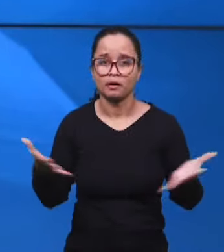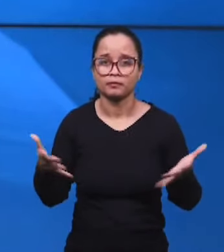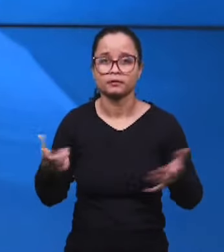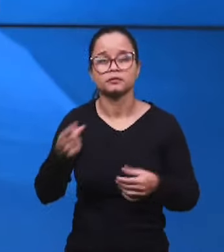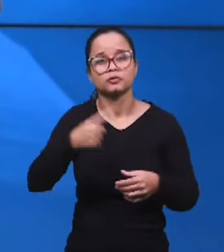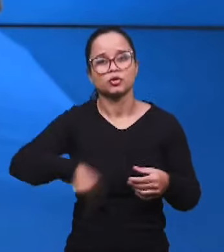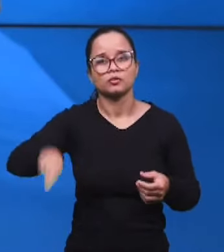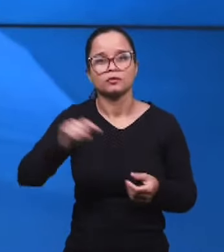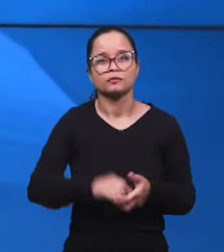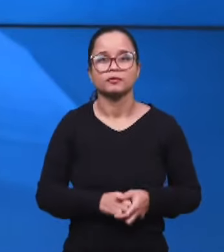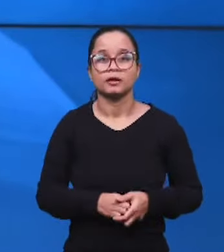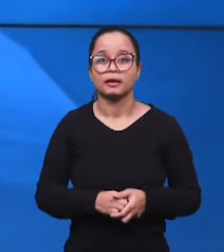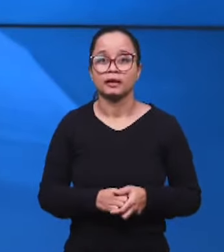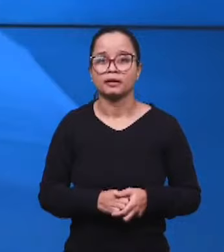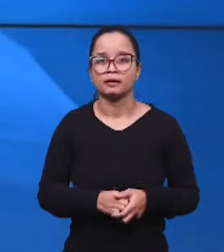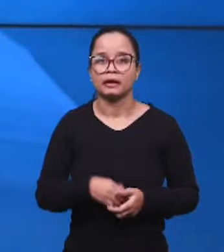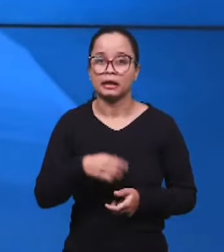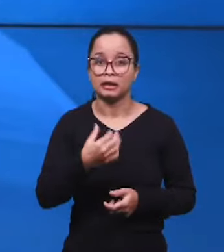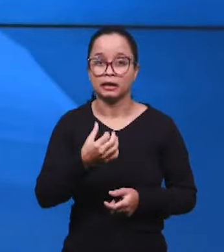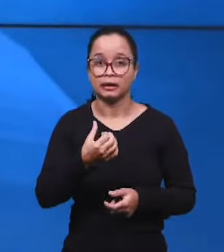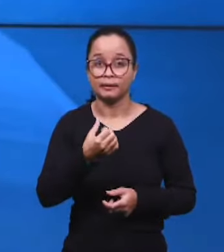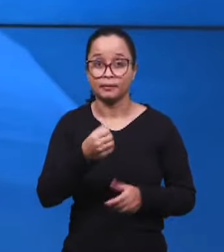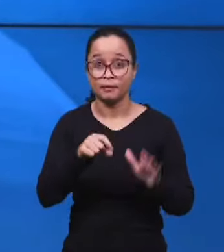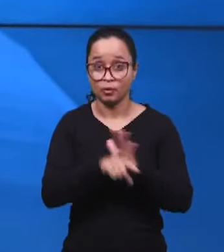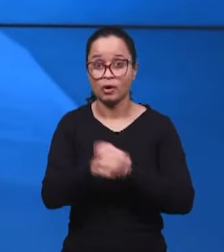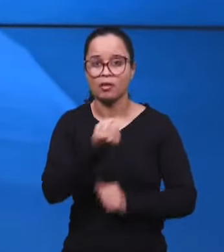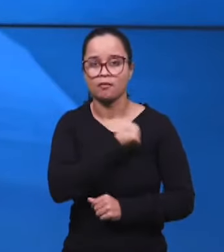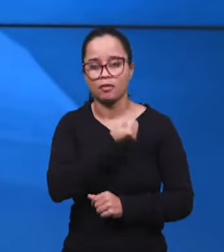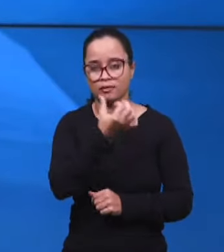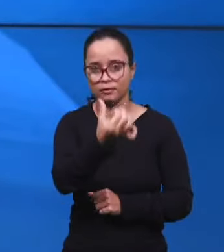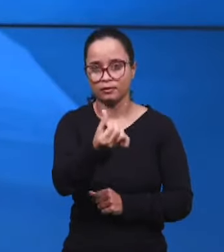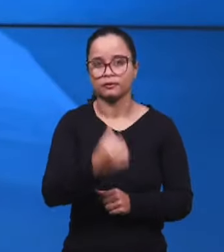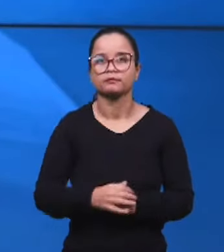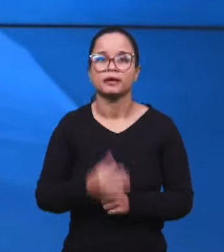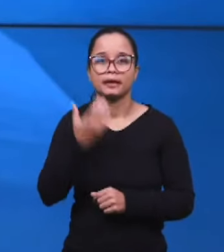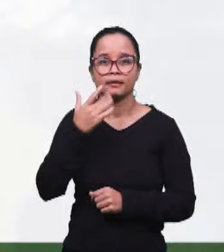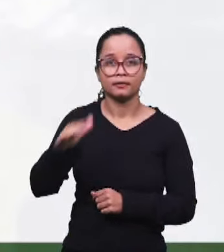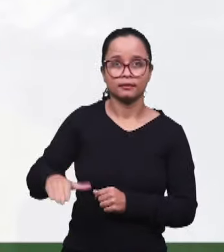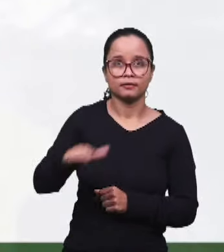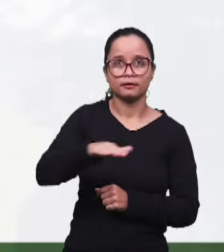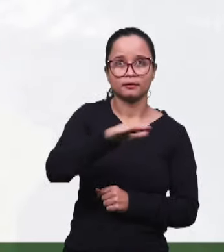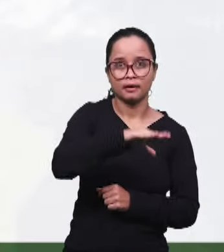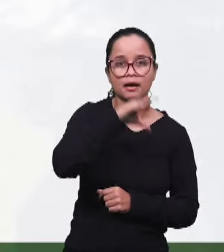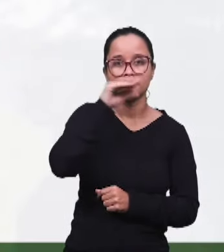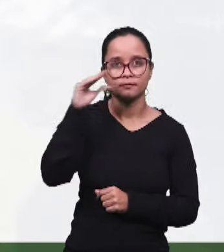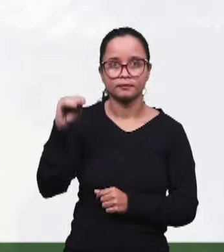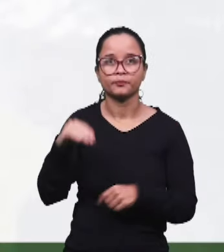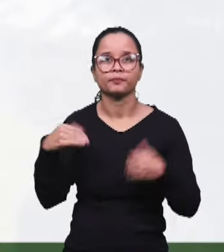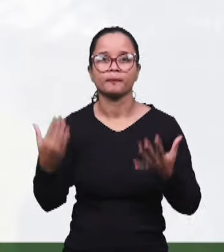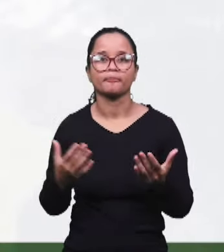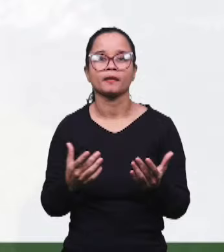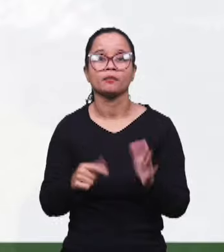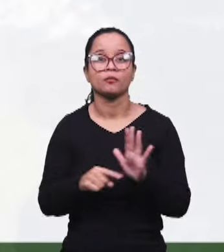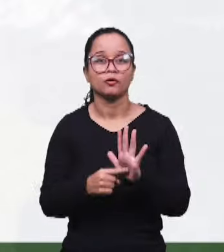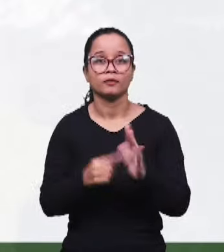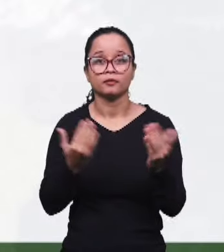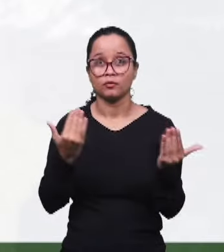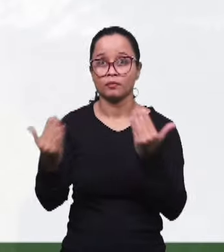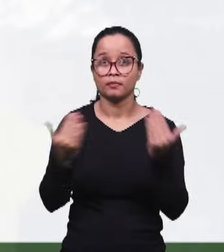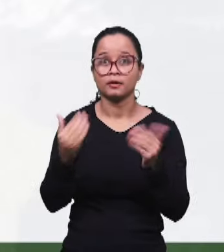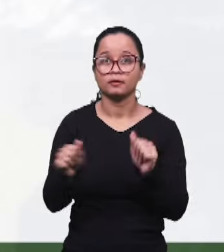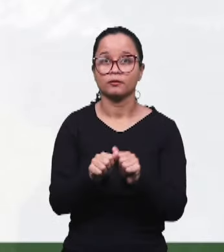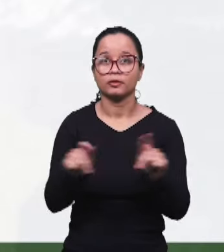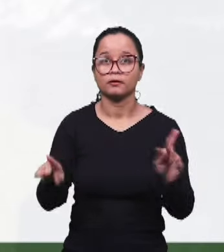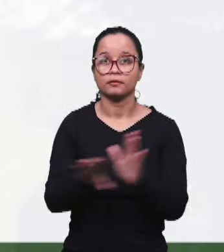passar para a nossa sexta pergunta, que é para crianças, intermediários e adolescentes. E ela diz assim, comparando Apocalipse capítulo 1, verso 9,